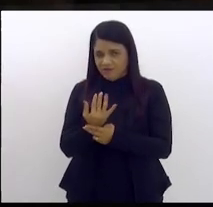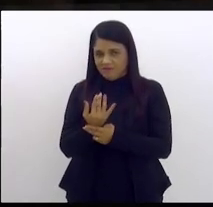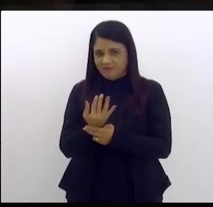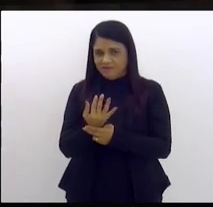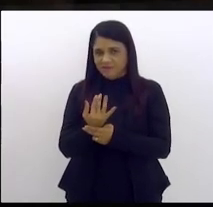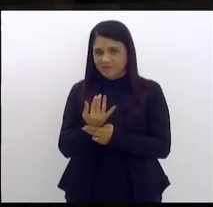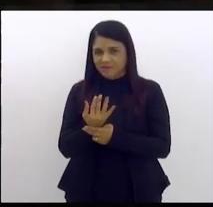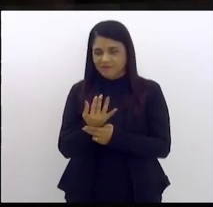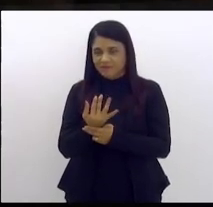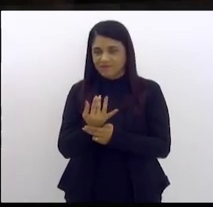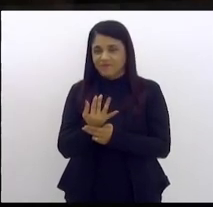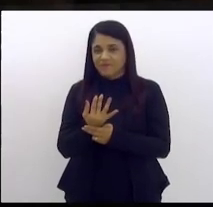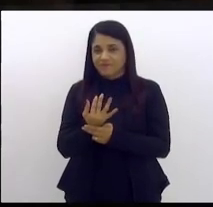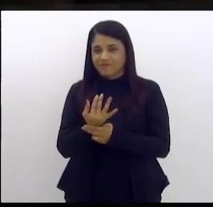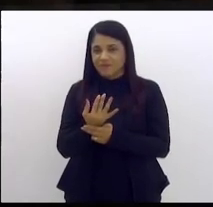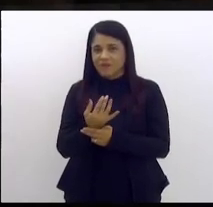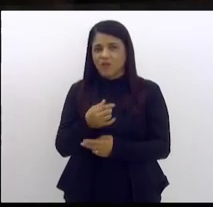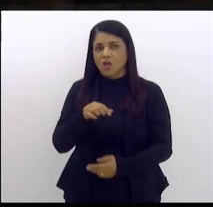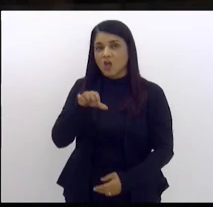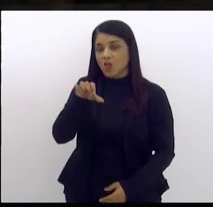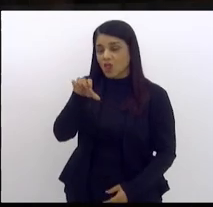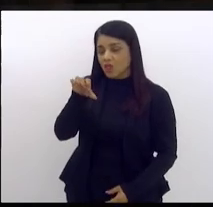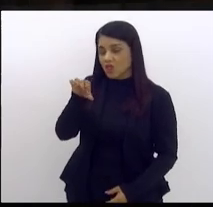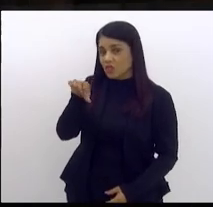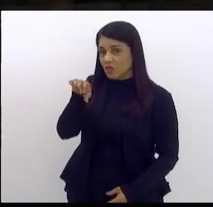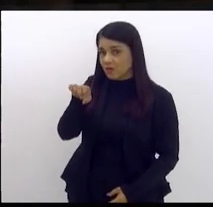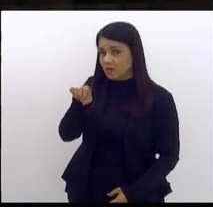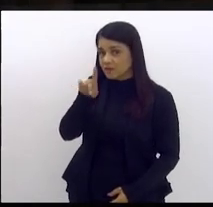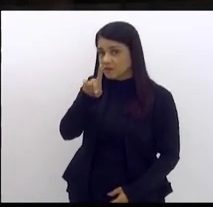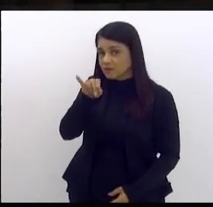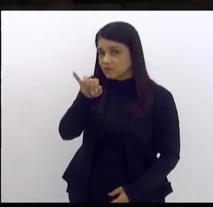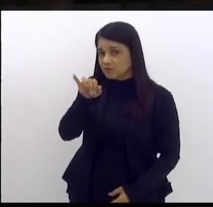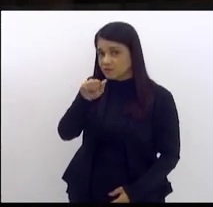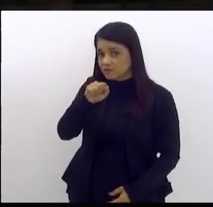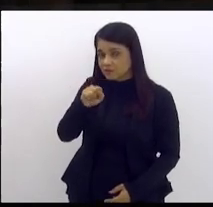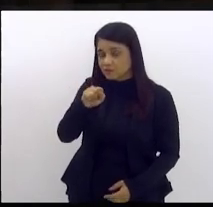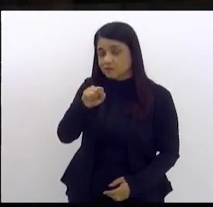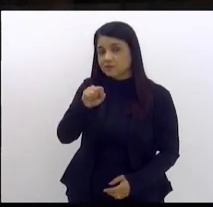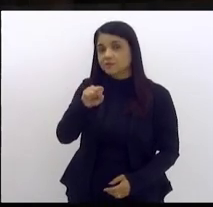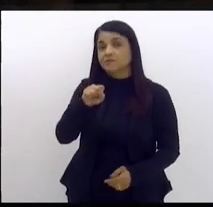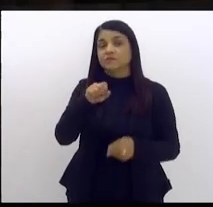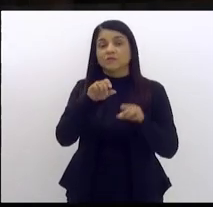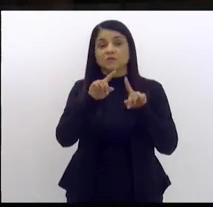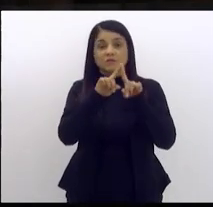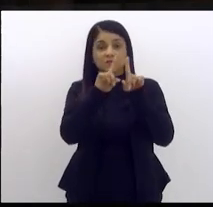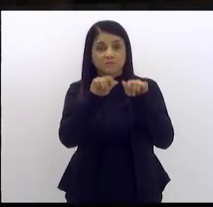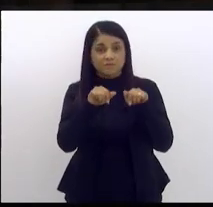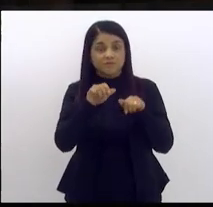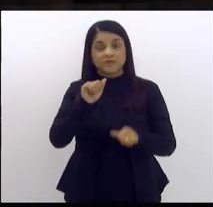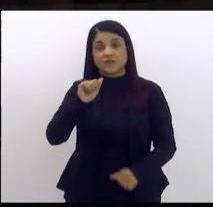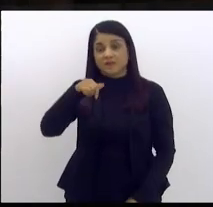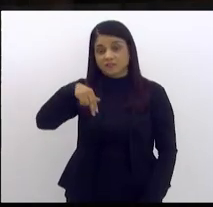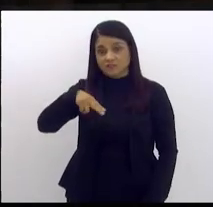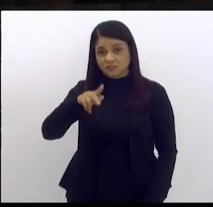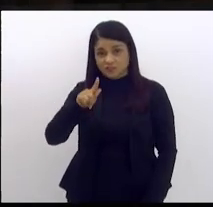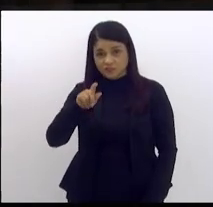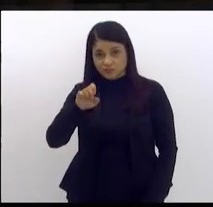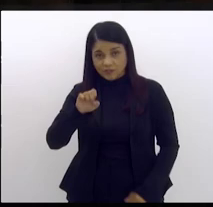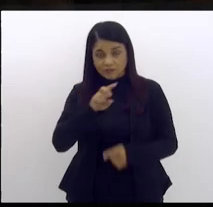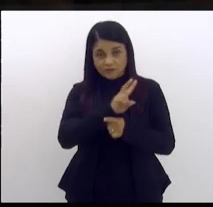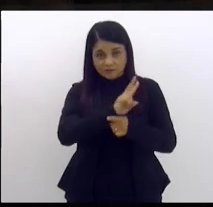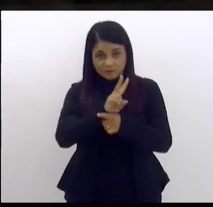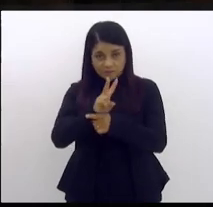há cerca de 90 dias os agentes civis da segurança presente